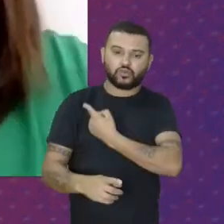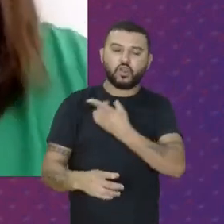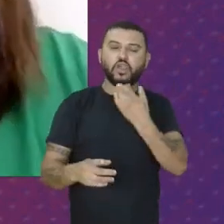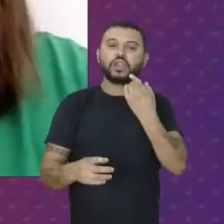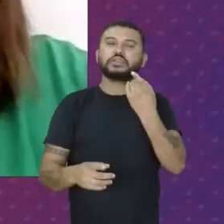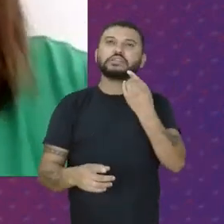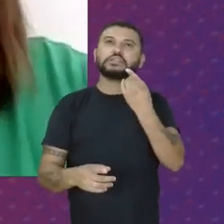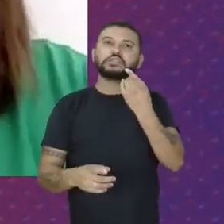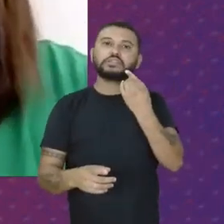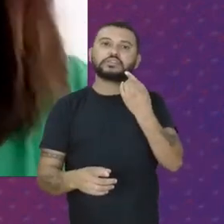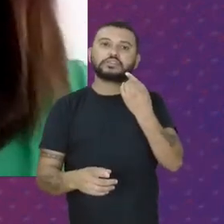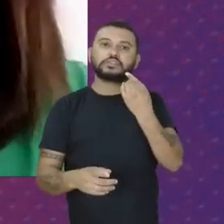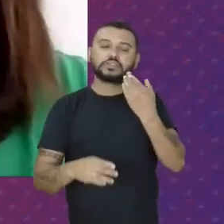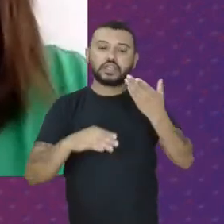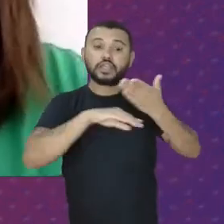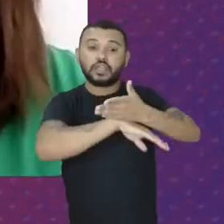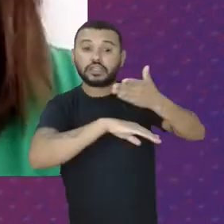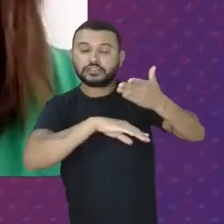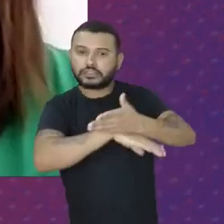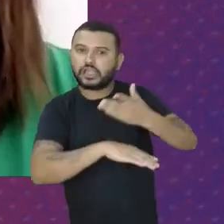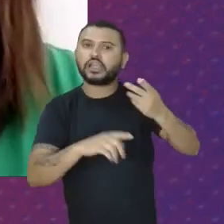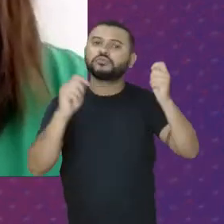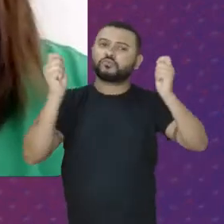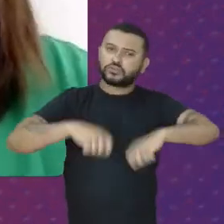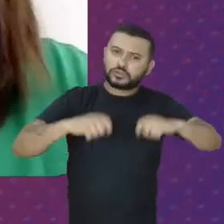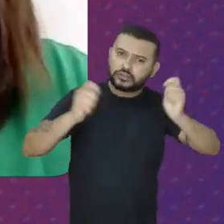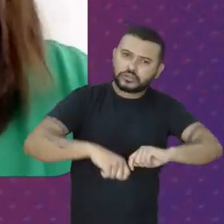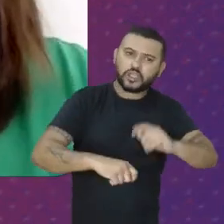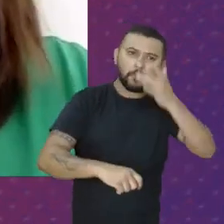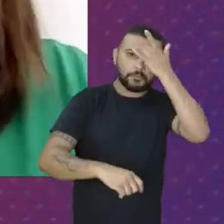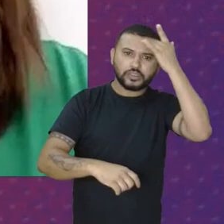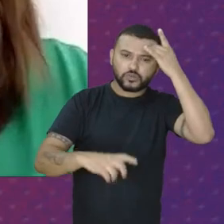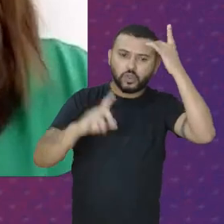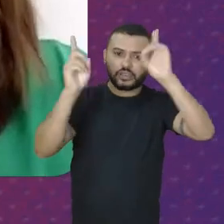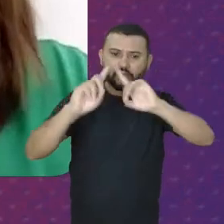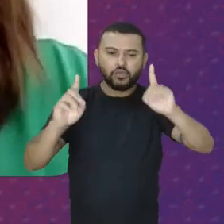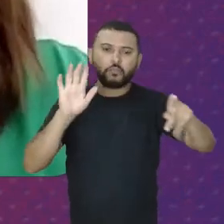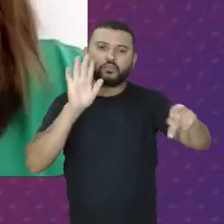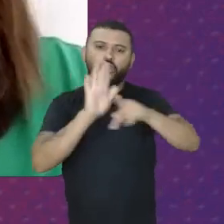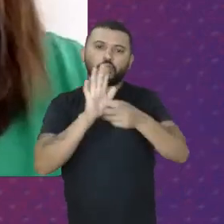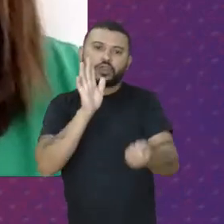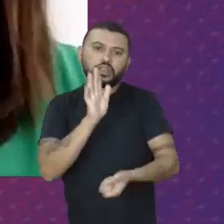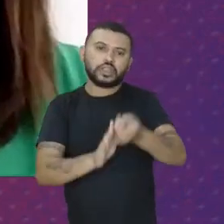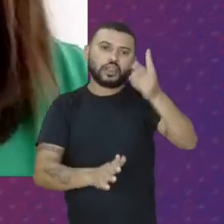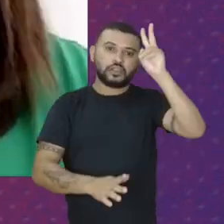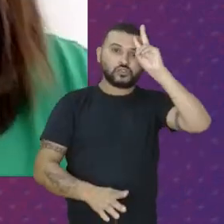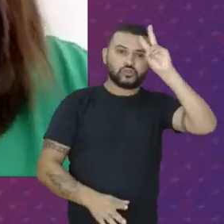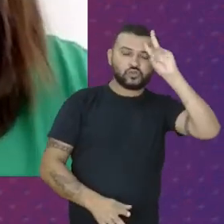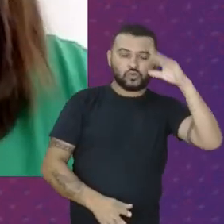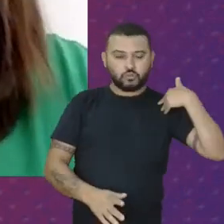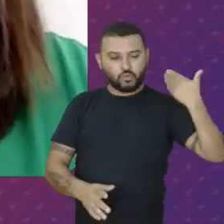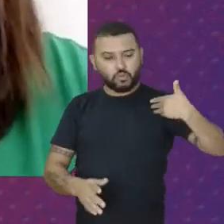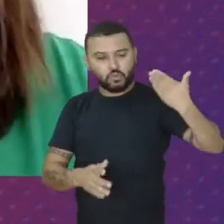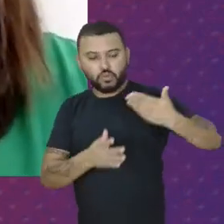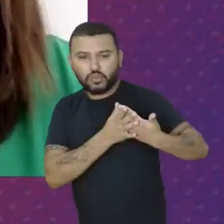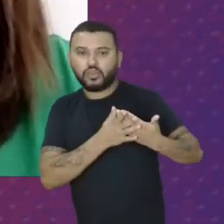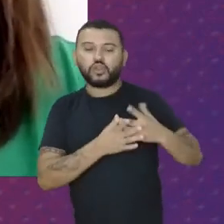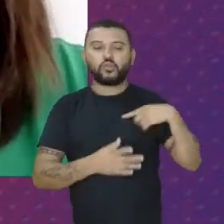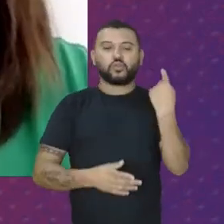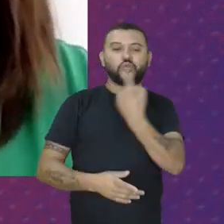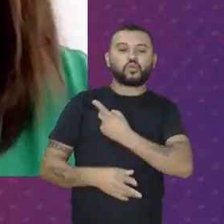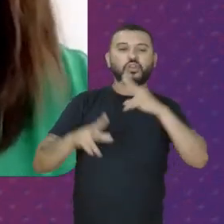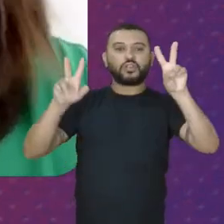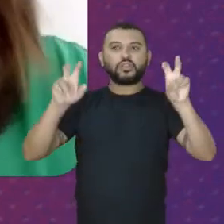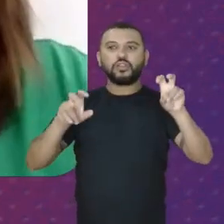tornarmos partícipes e sujeitos da nossa própria história. É tanto que nosso lema hoje